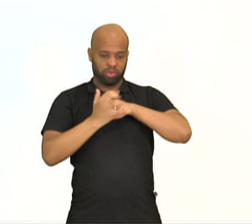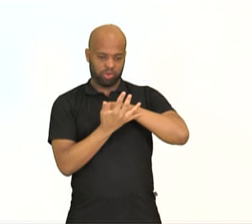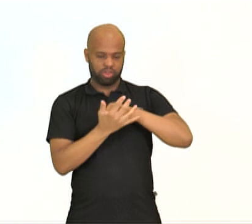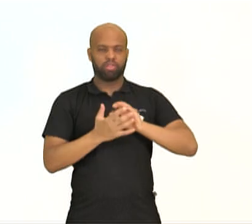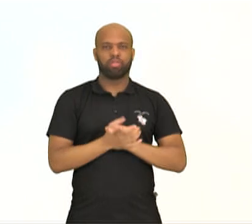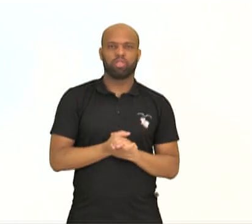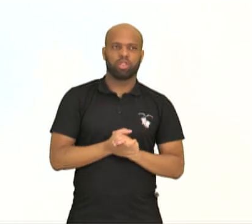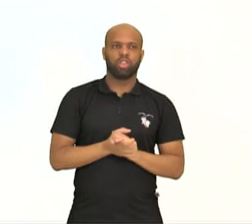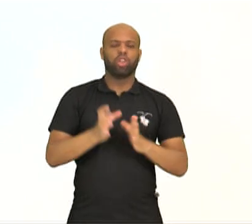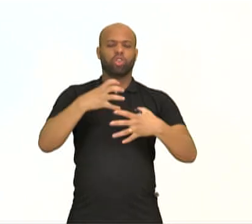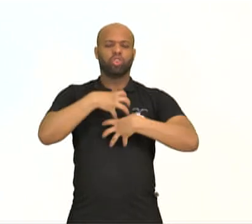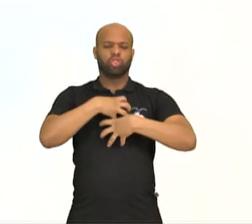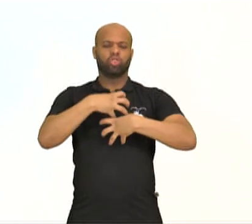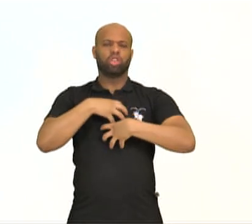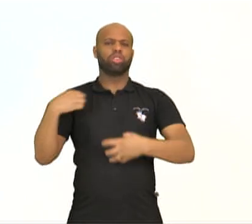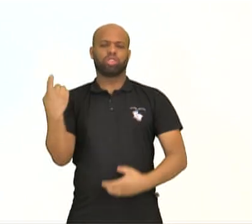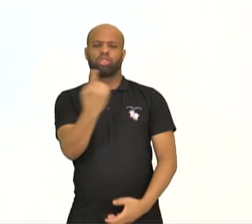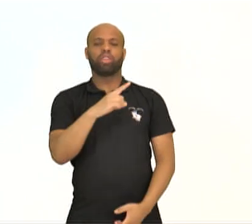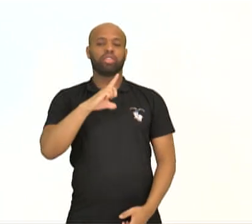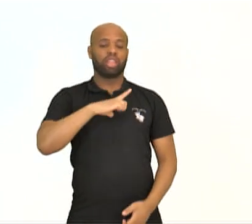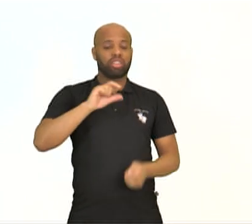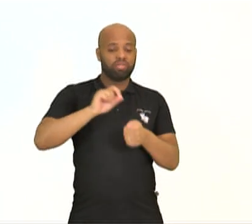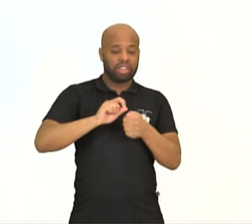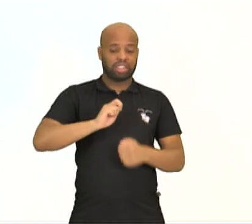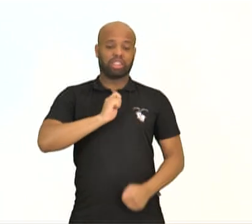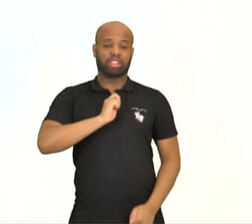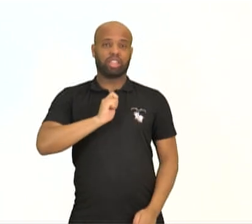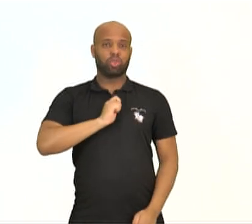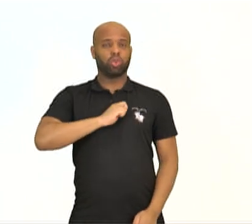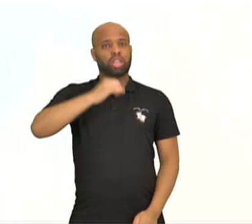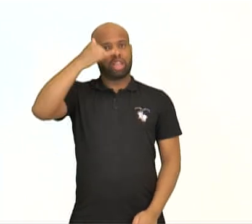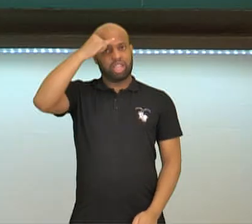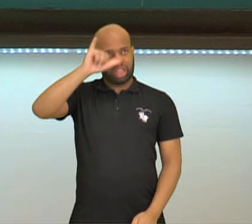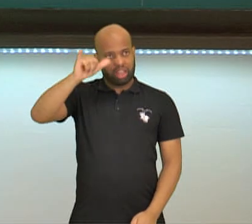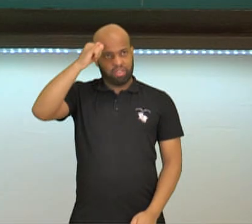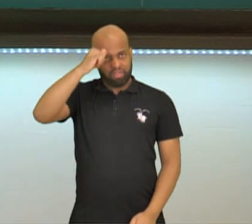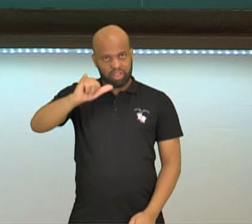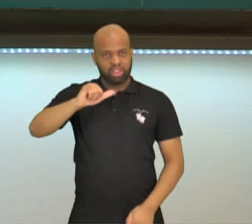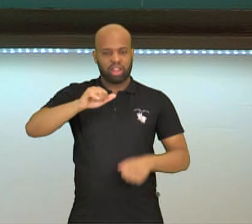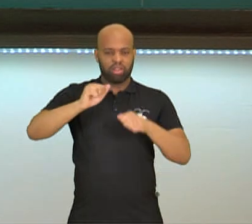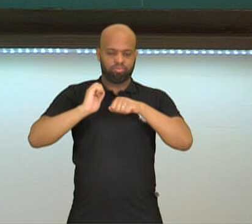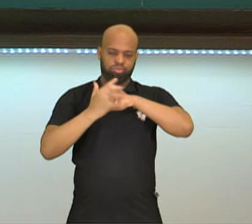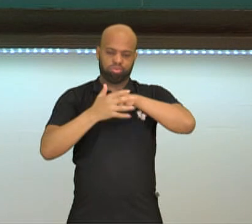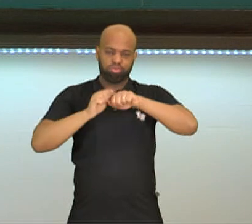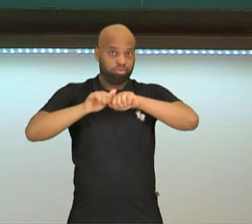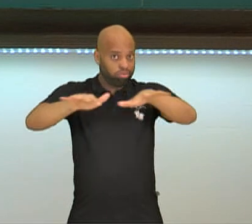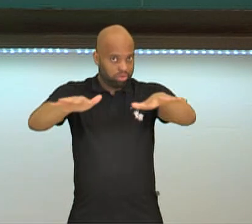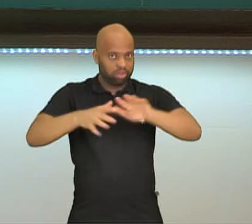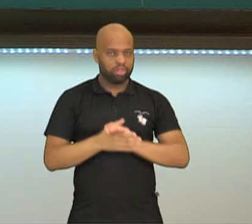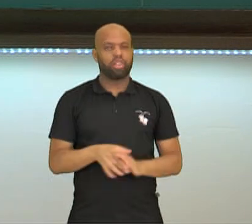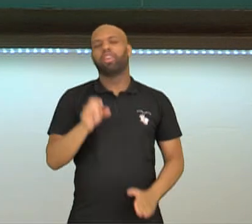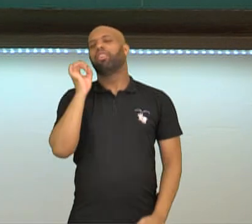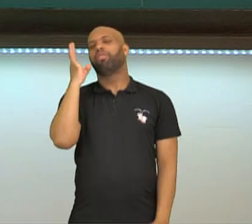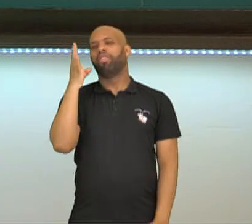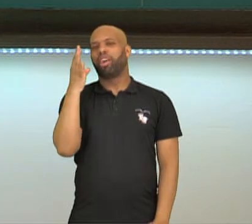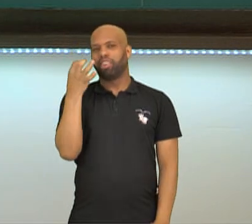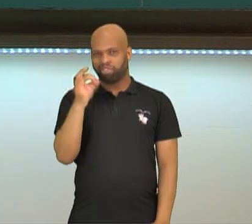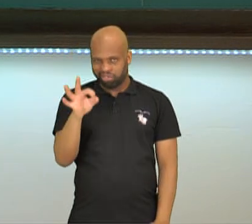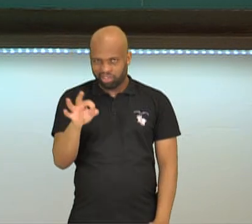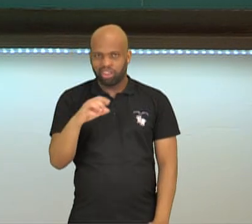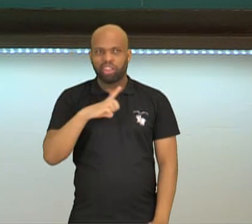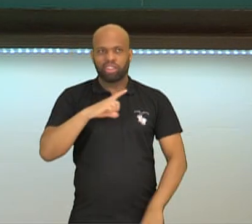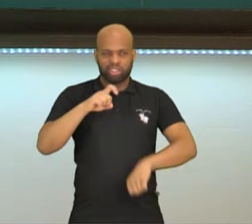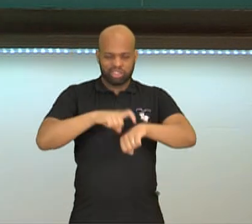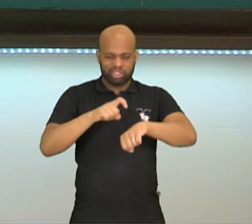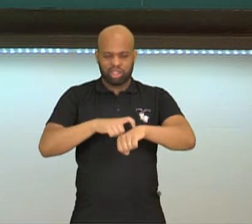doença? Que atitudes devemos pôr em prática para evitar a sua transmissão? Essa é fácil, não é?